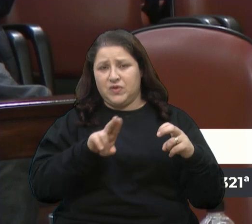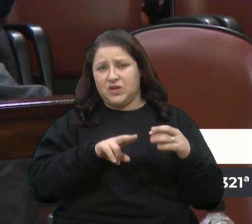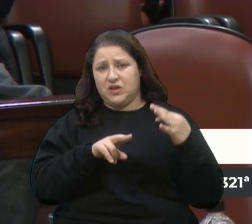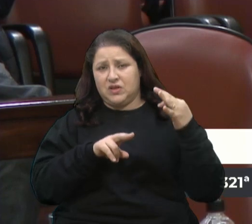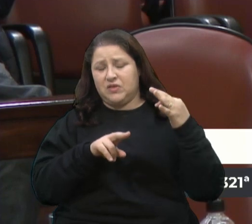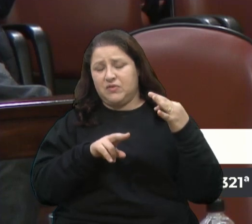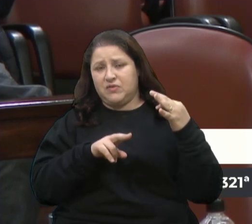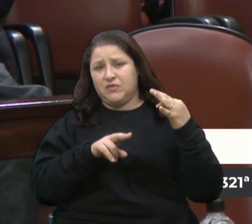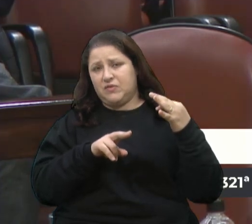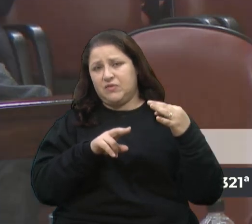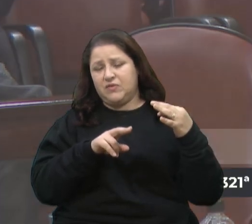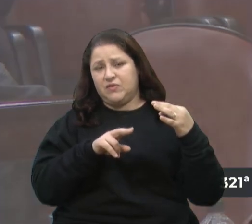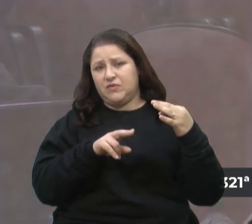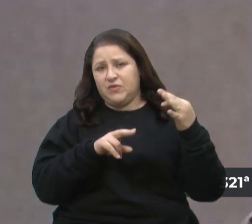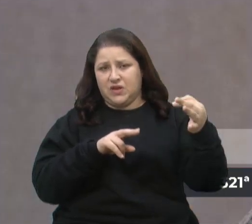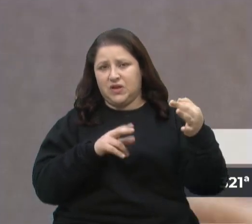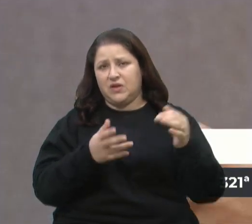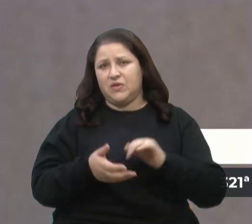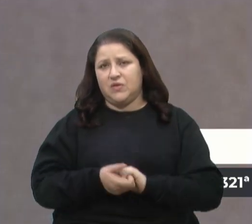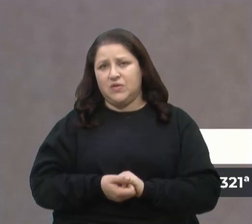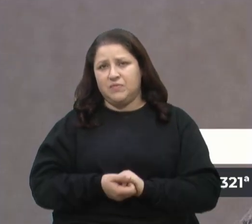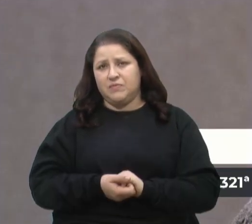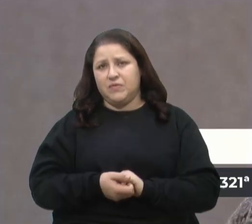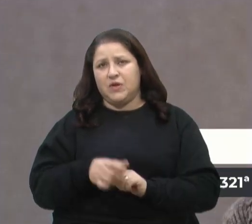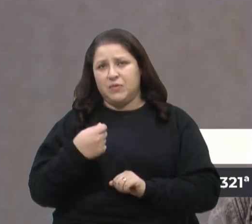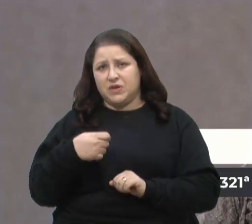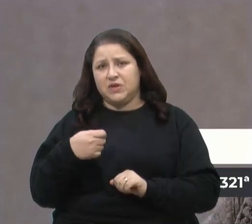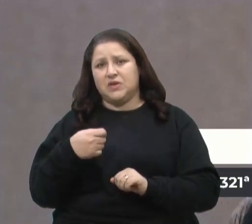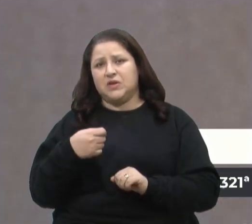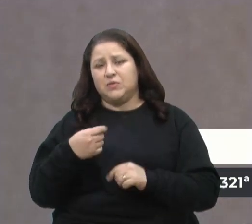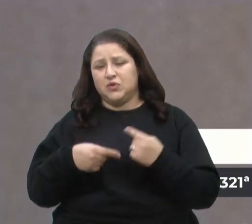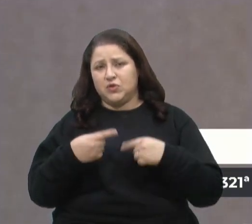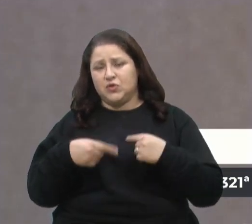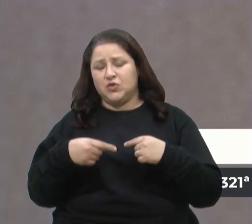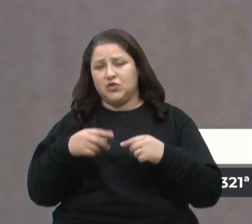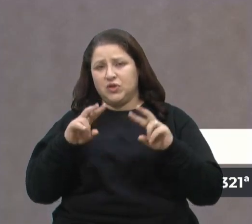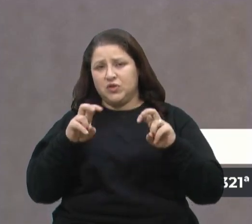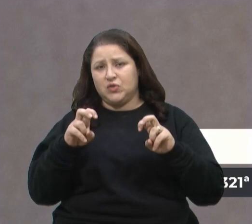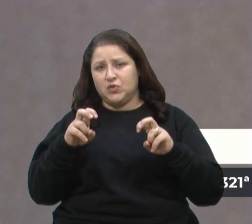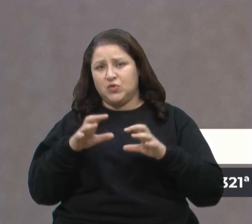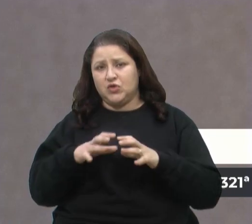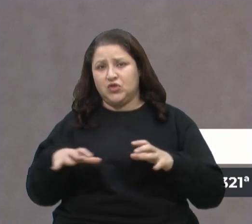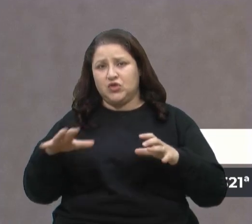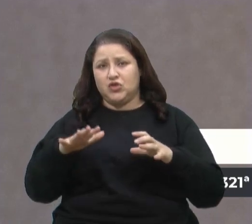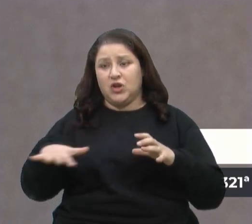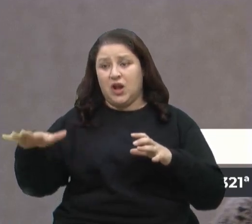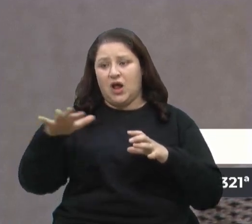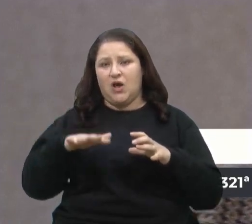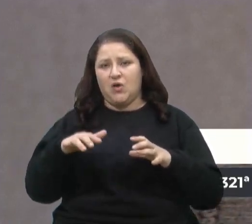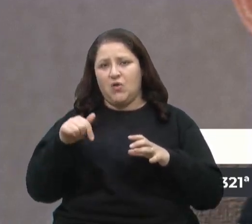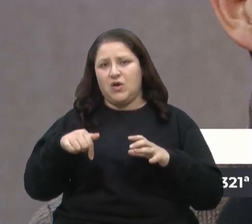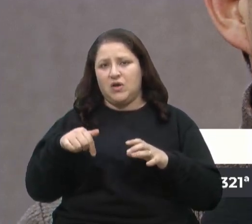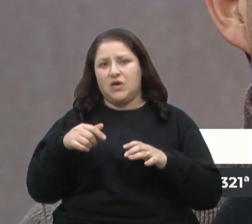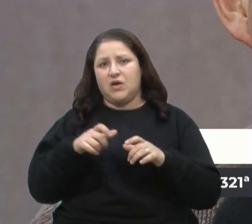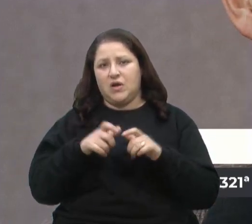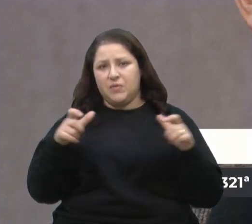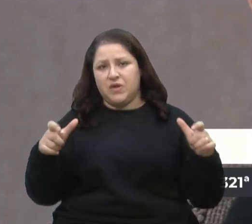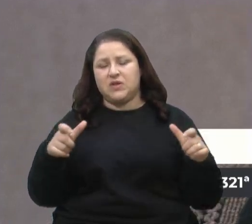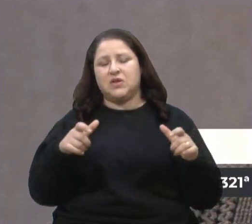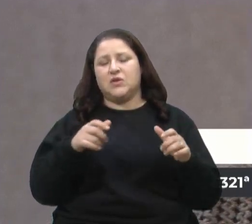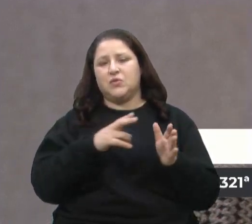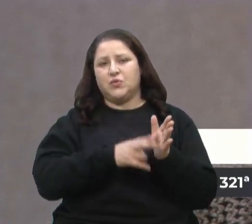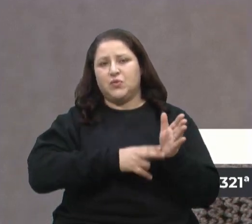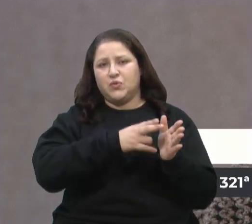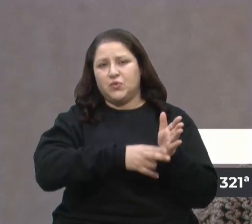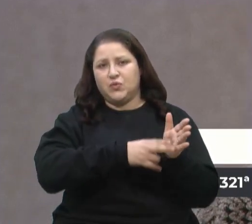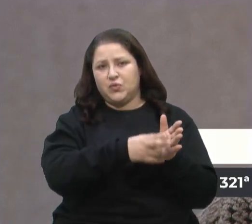ideia. Nós temos que discutir as questões macros da nossa região. Né? A ampliação das rodovias, a